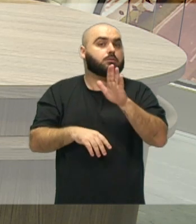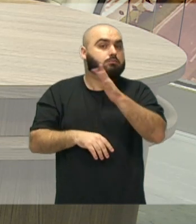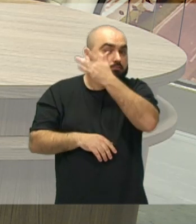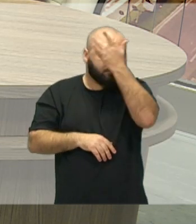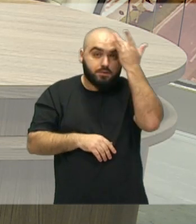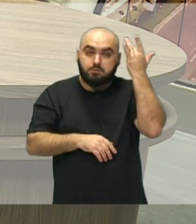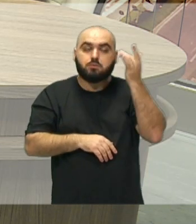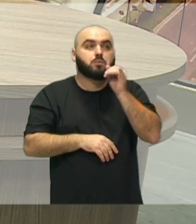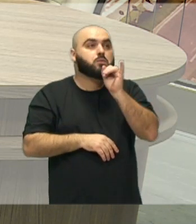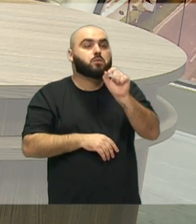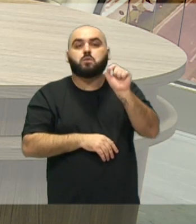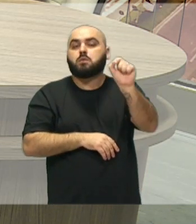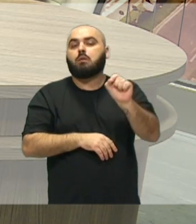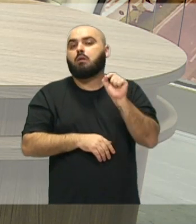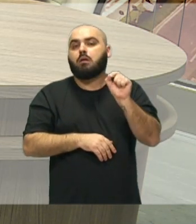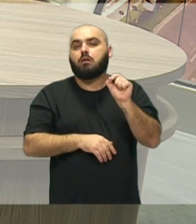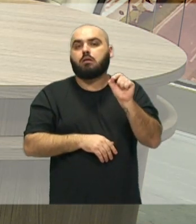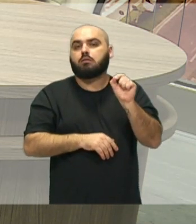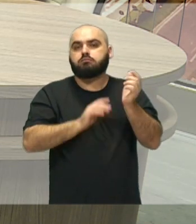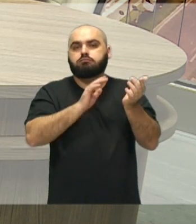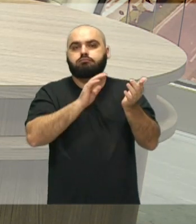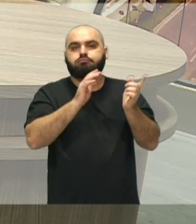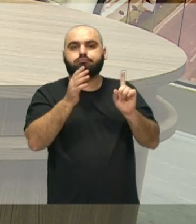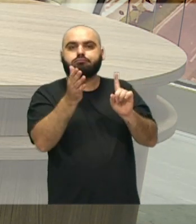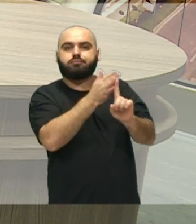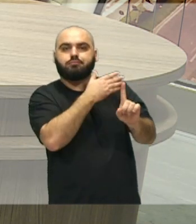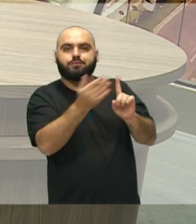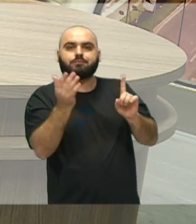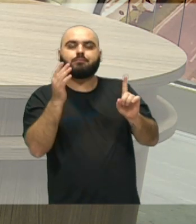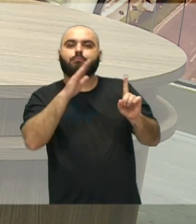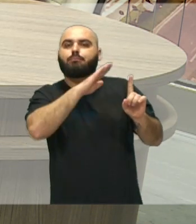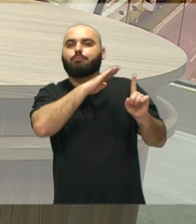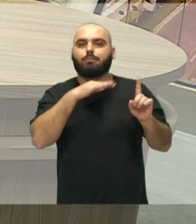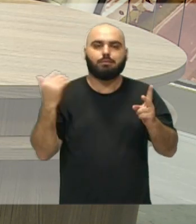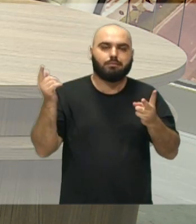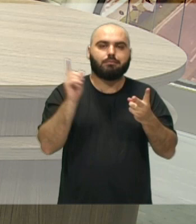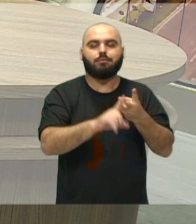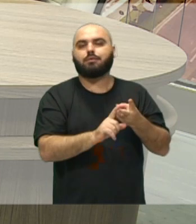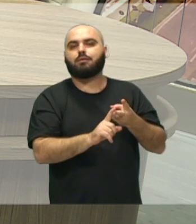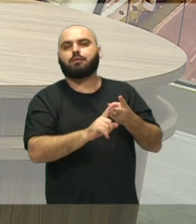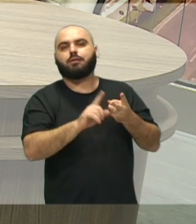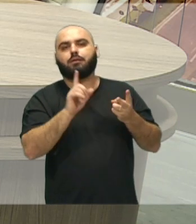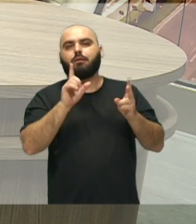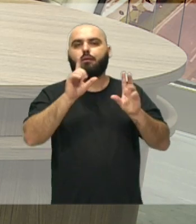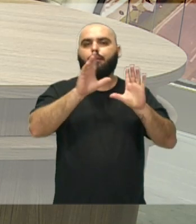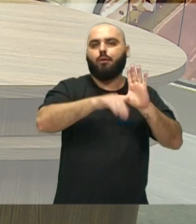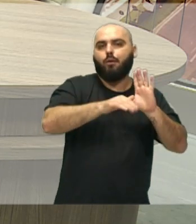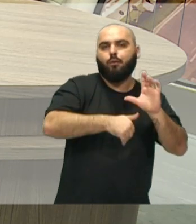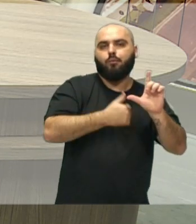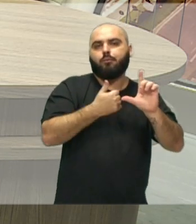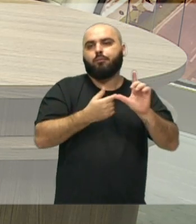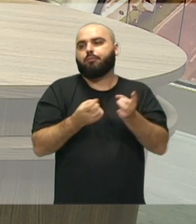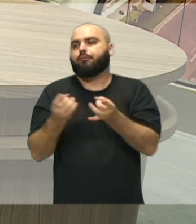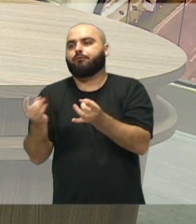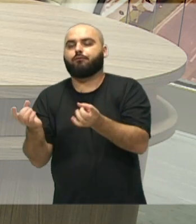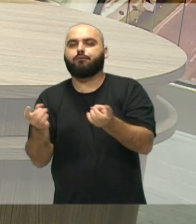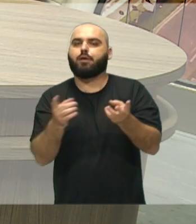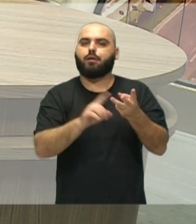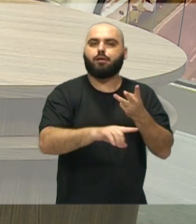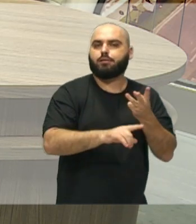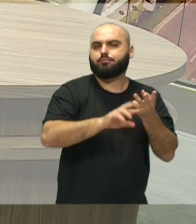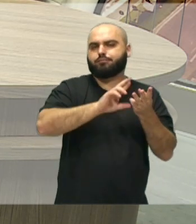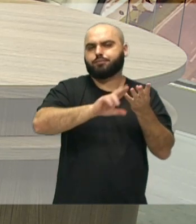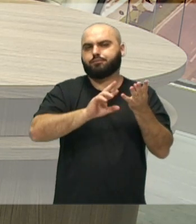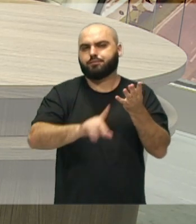para quem maltrata, mata ou trafica, enfim, tem